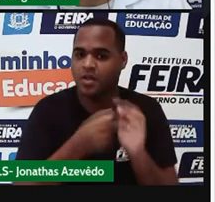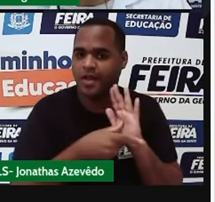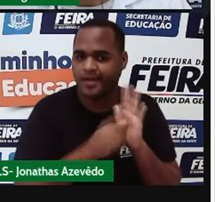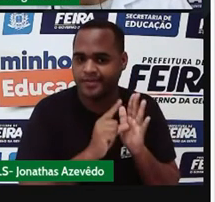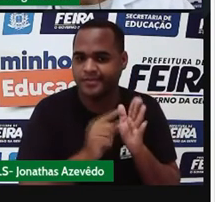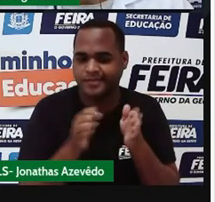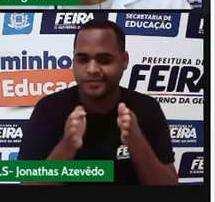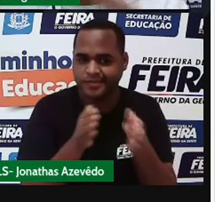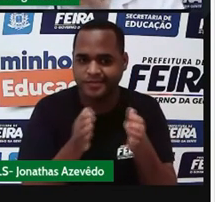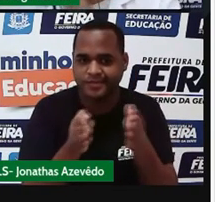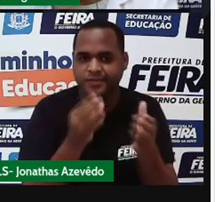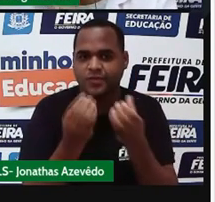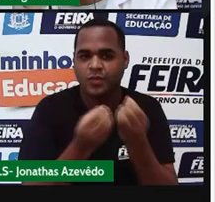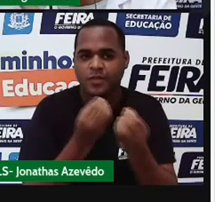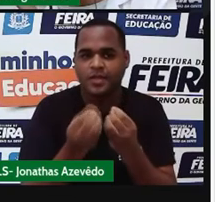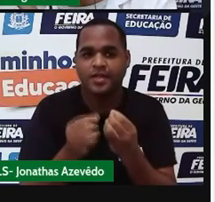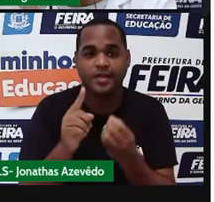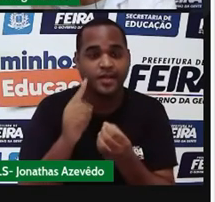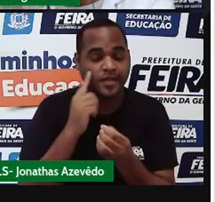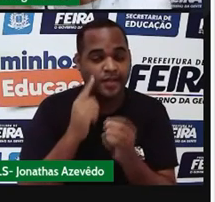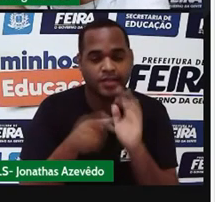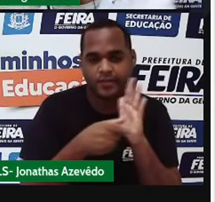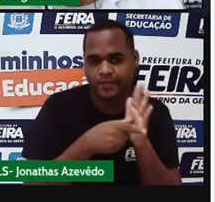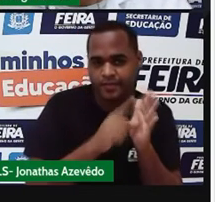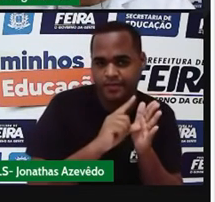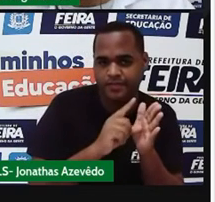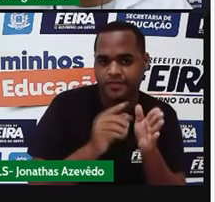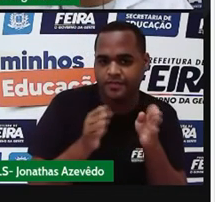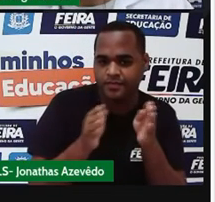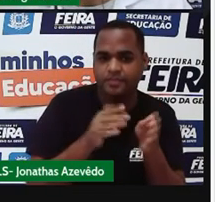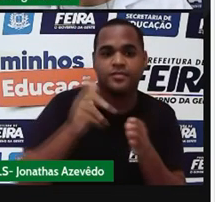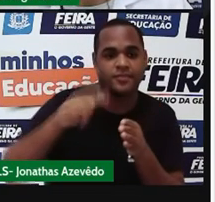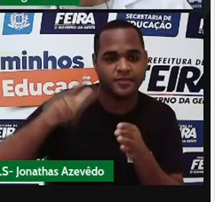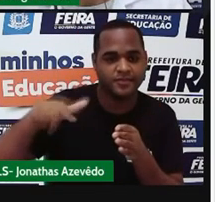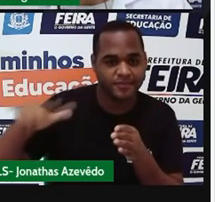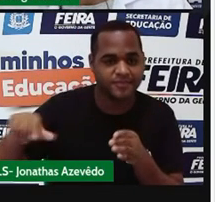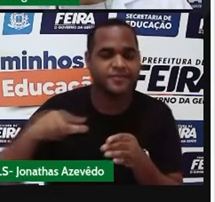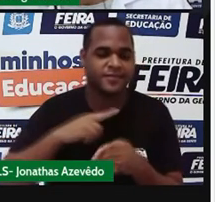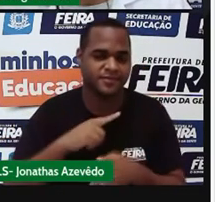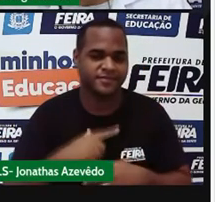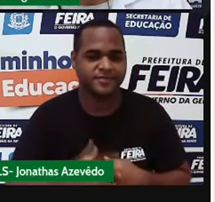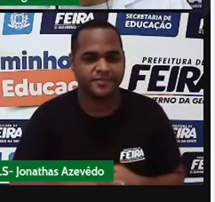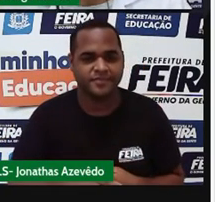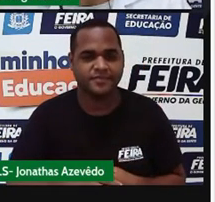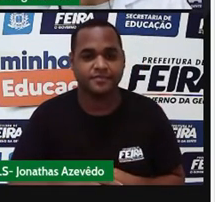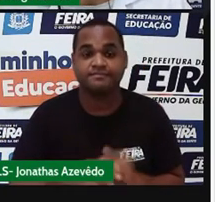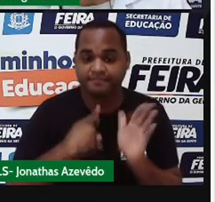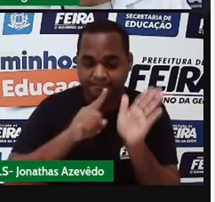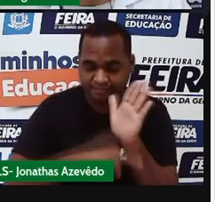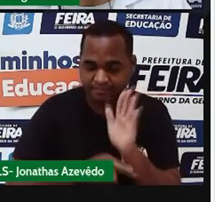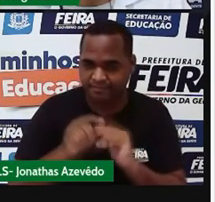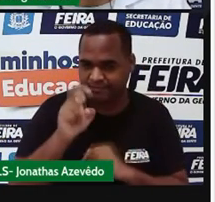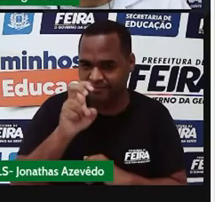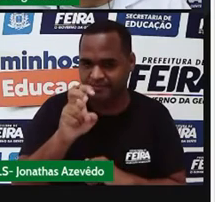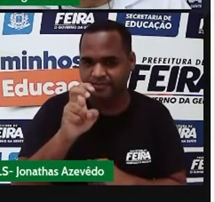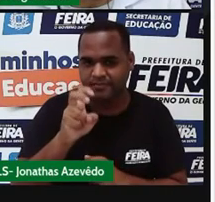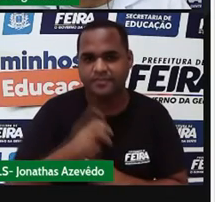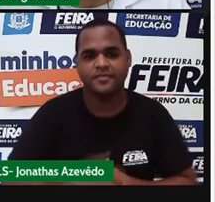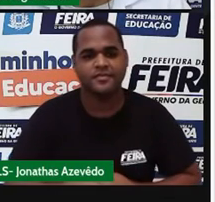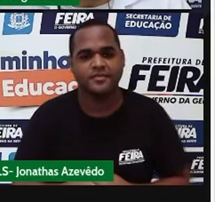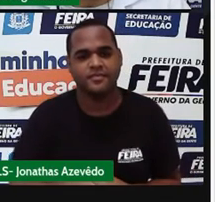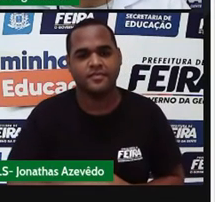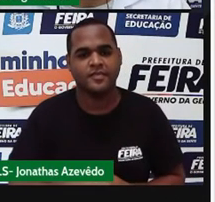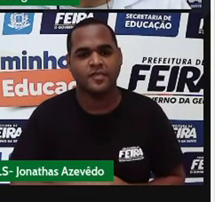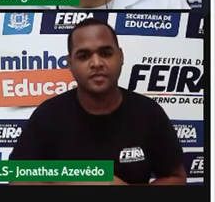antiperiodo aquele que aparece na frente do algarismo que vai se repetir então vai ficar menos cinco tá